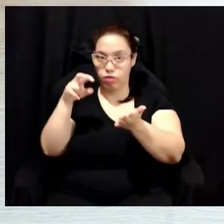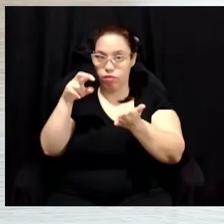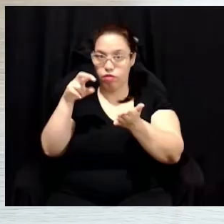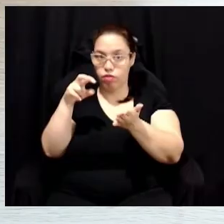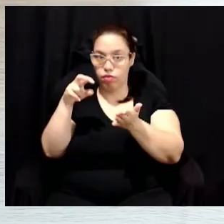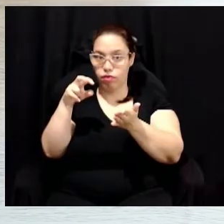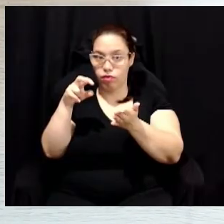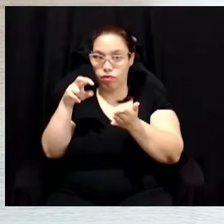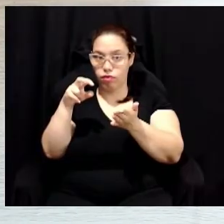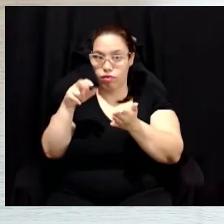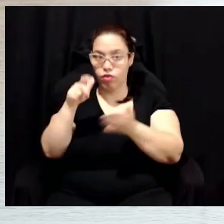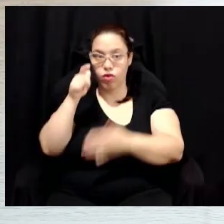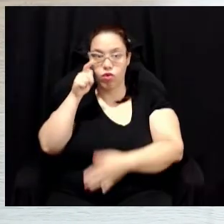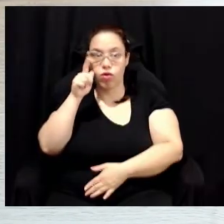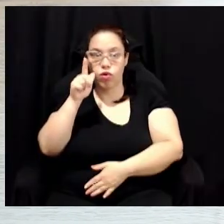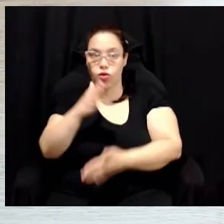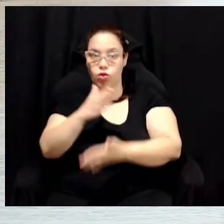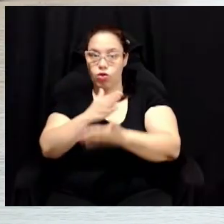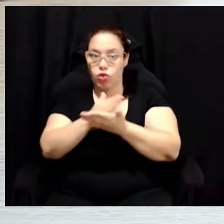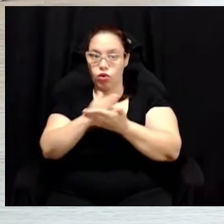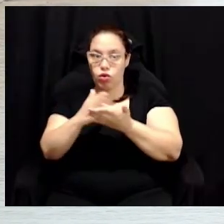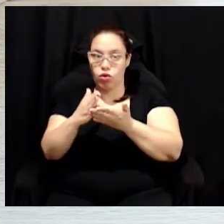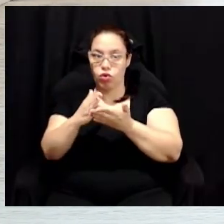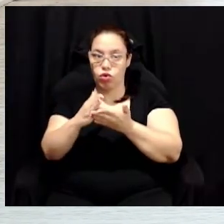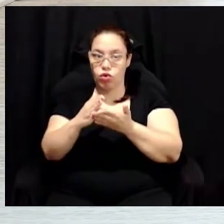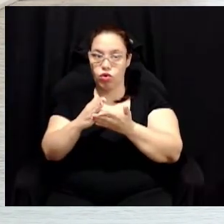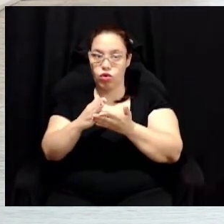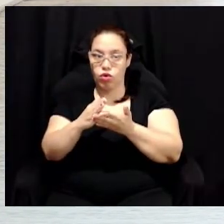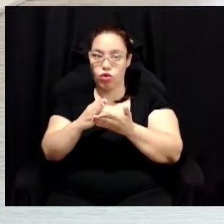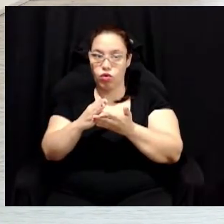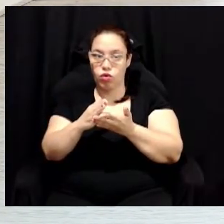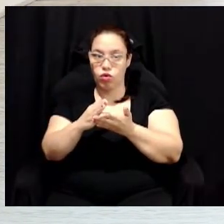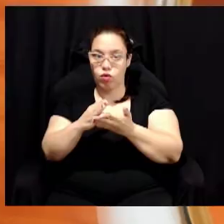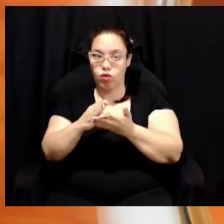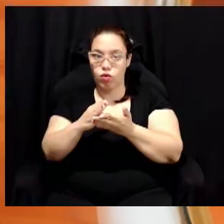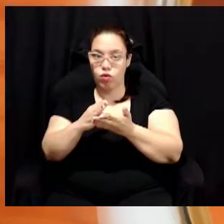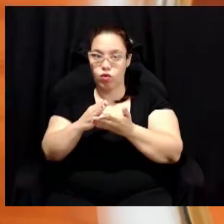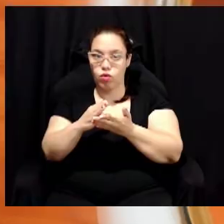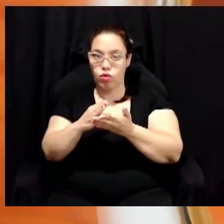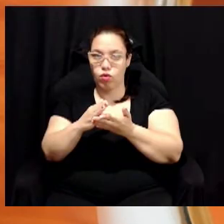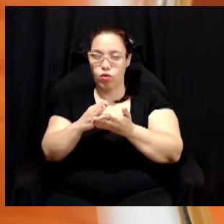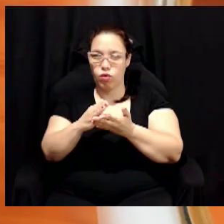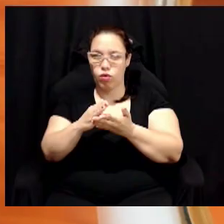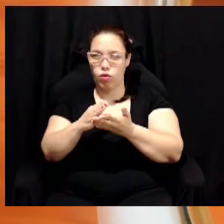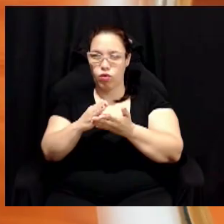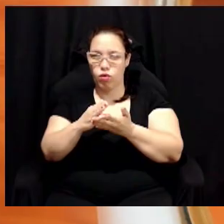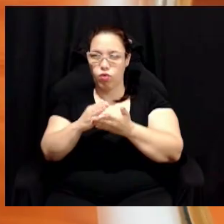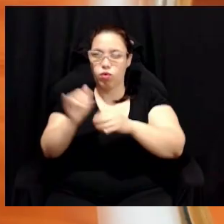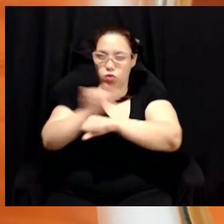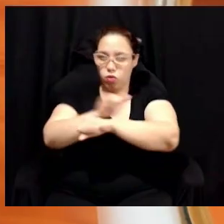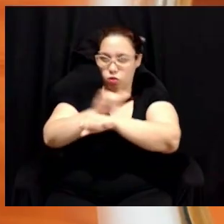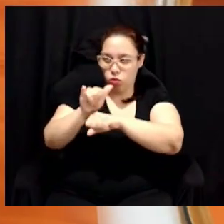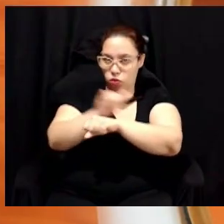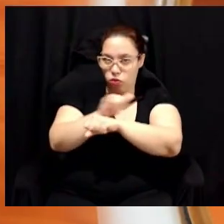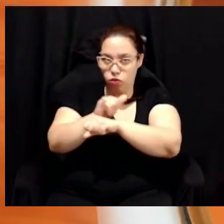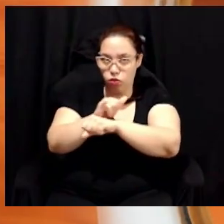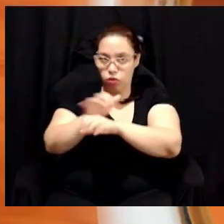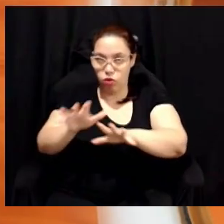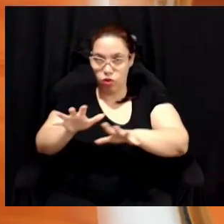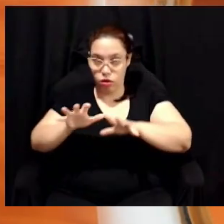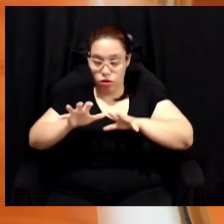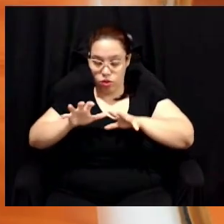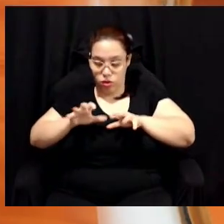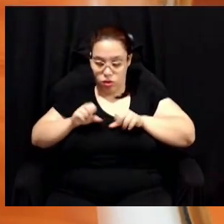gente já consegue, desde o início do dia, já dar um aporte de estratégia